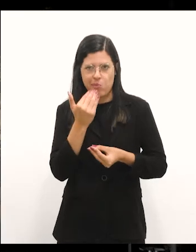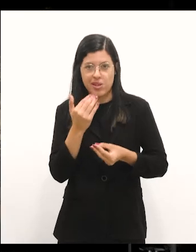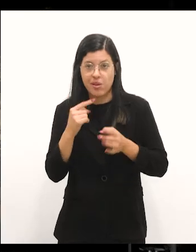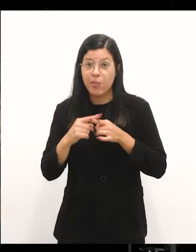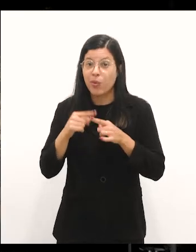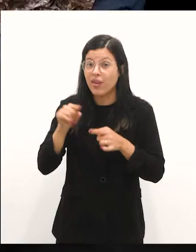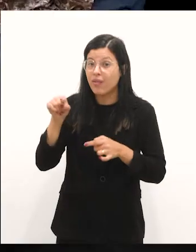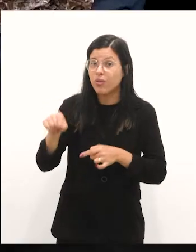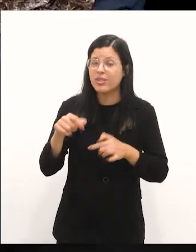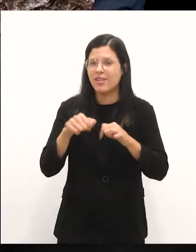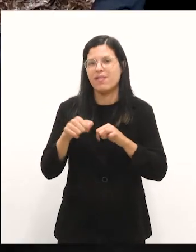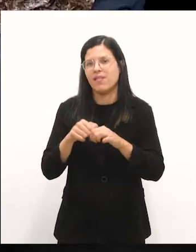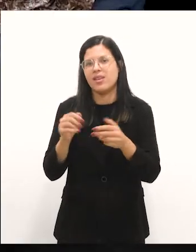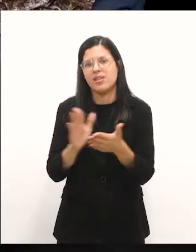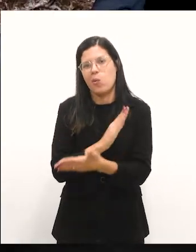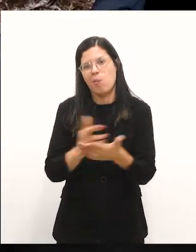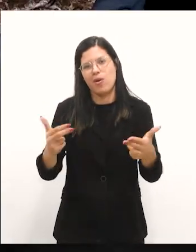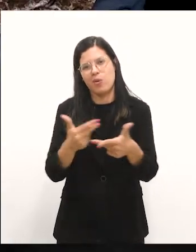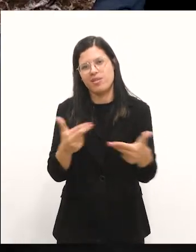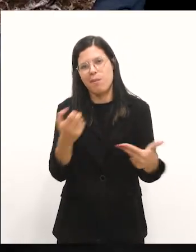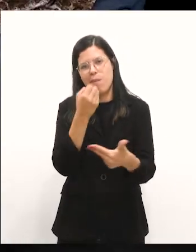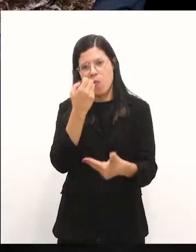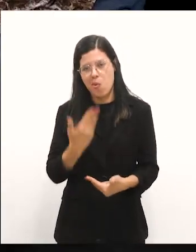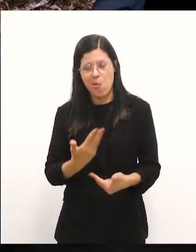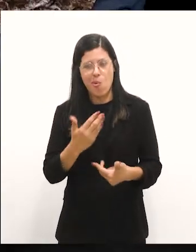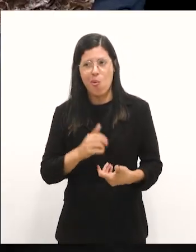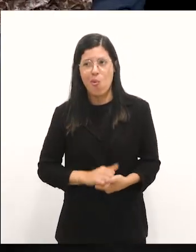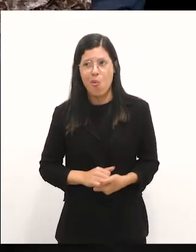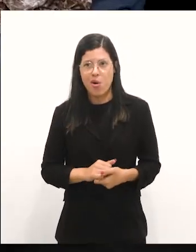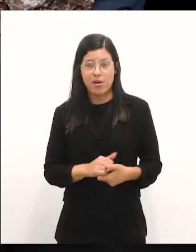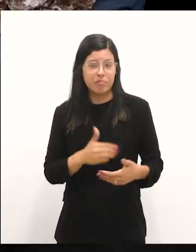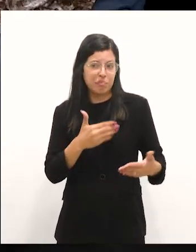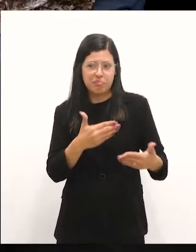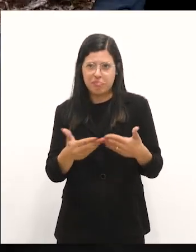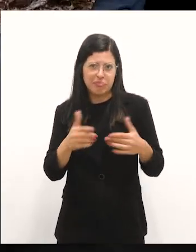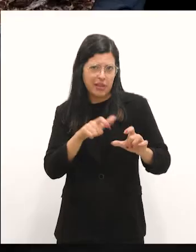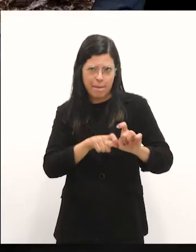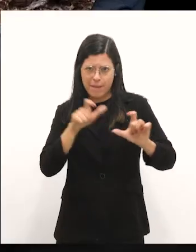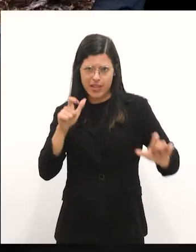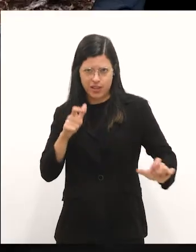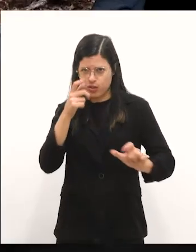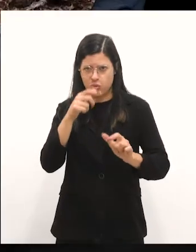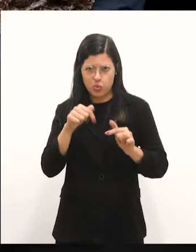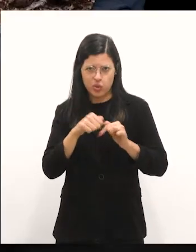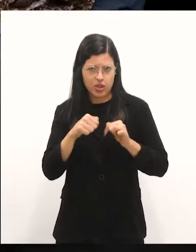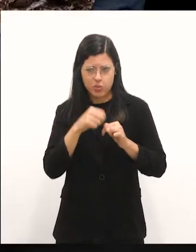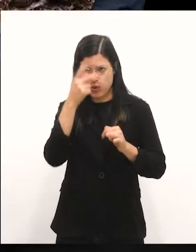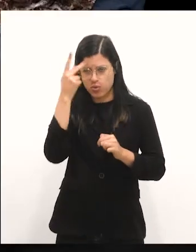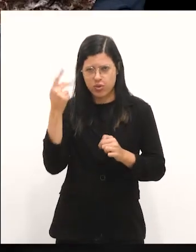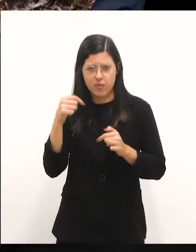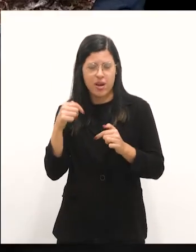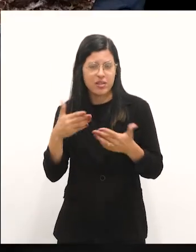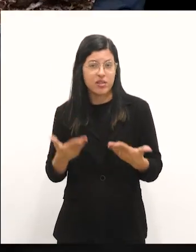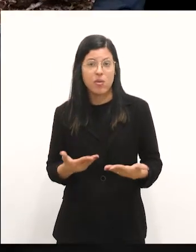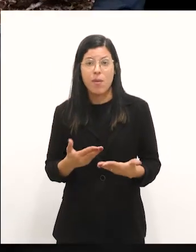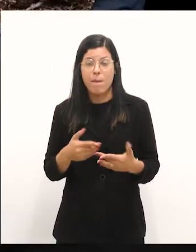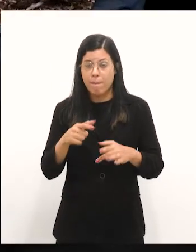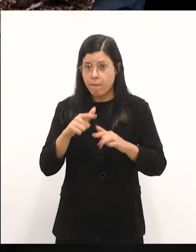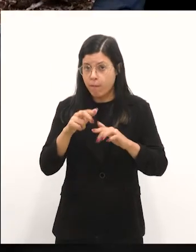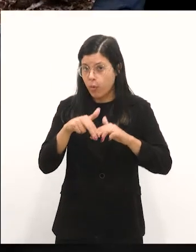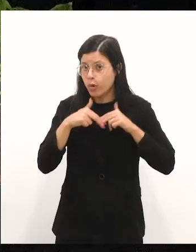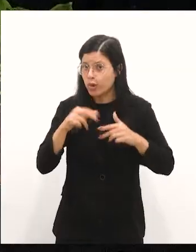alimentação. Porque você fez alguma coisa. Independe do que os outros façam. E é por isso que eu proíbo